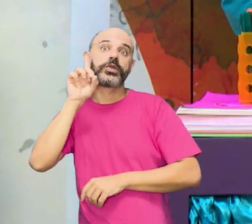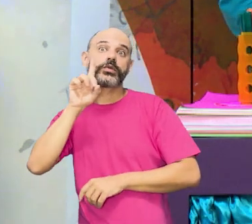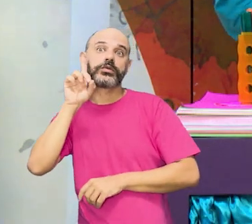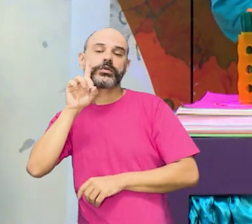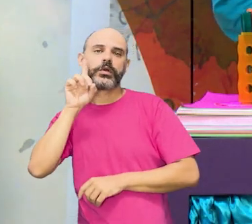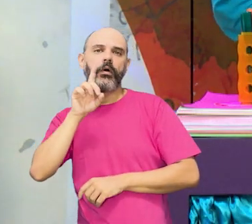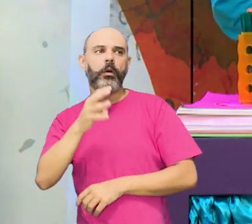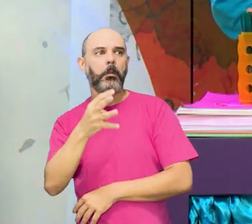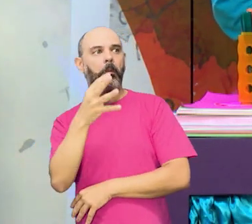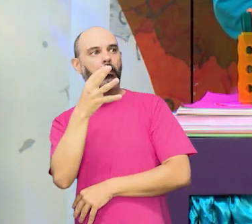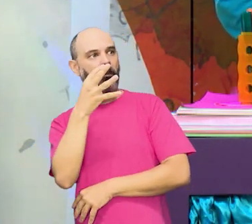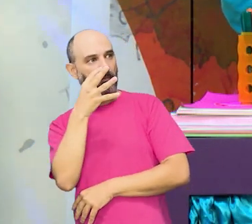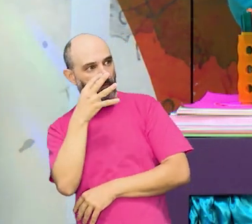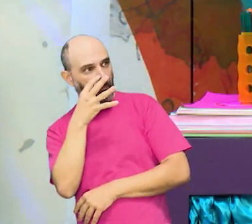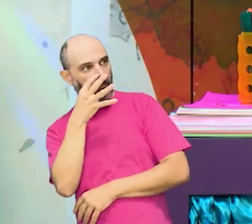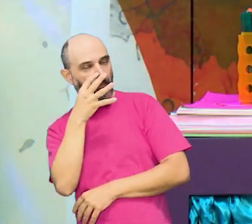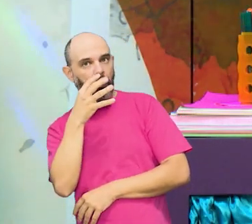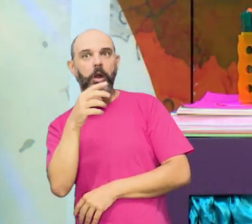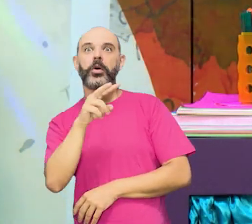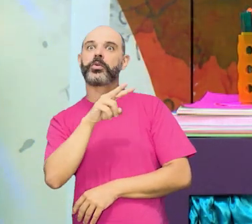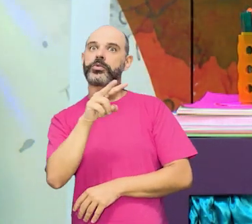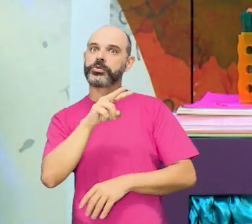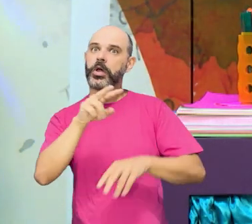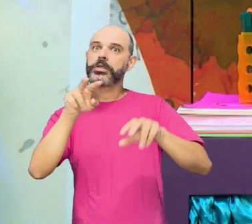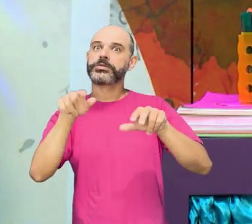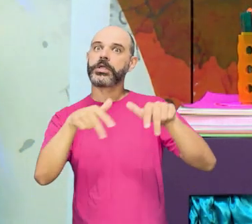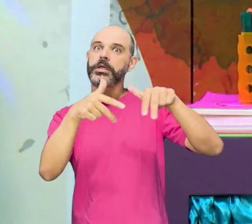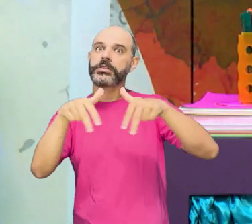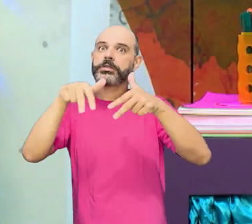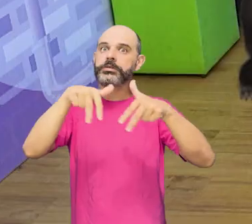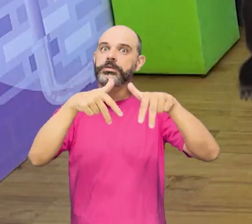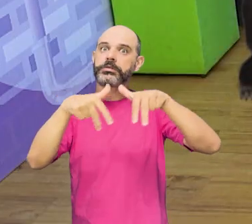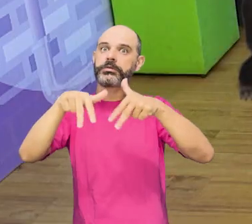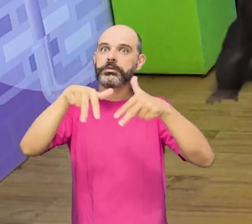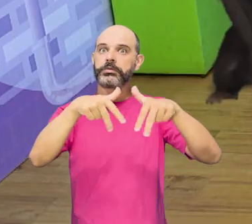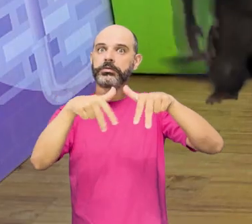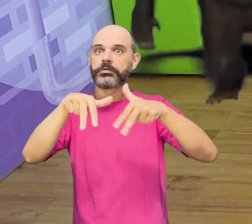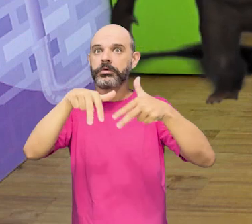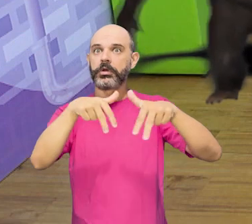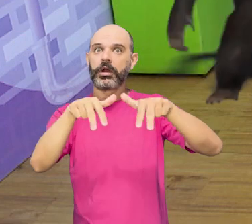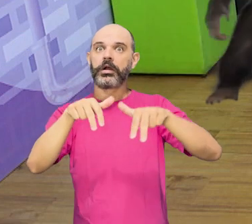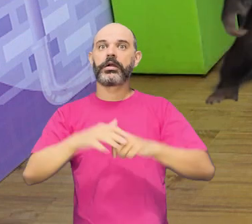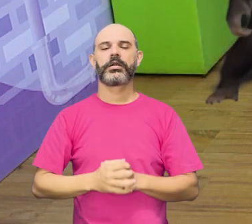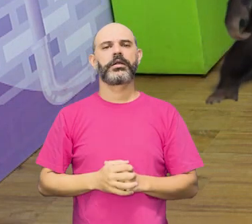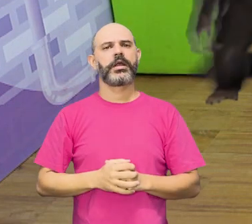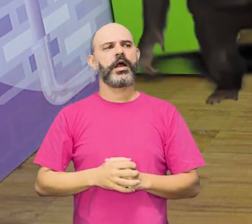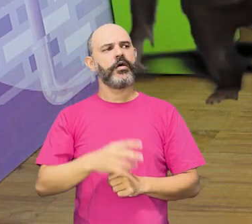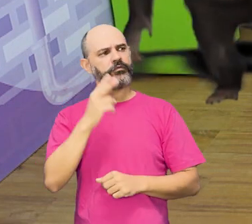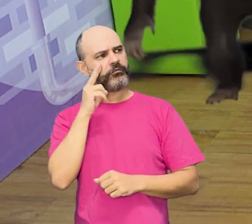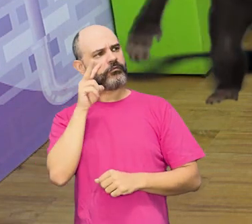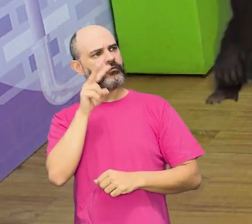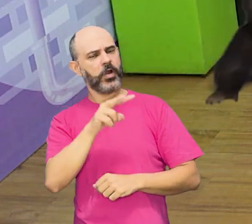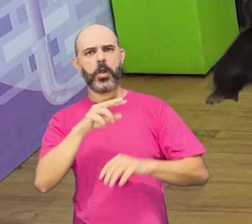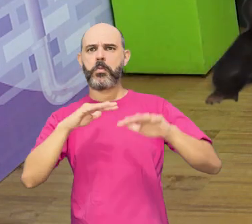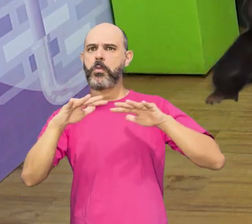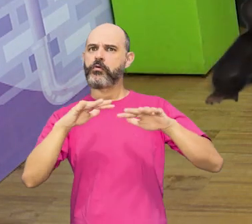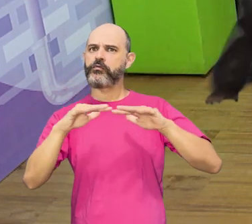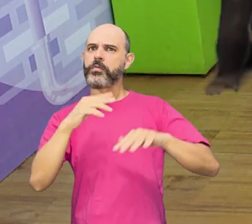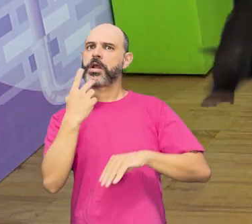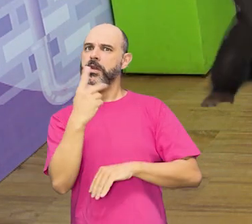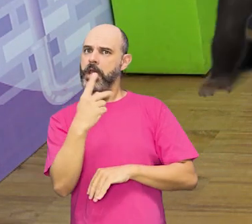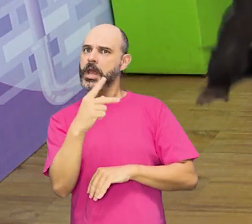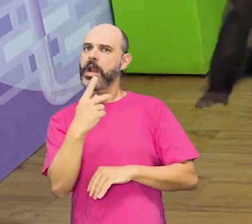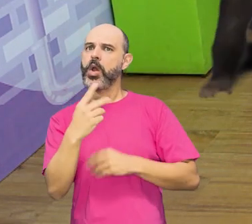Unidos e ficaram impressionados com o movimento sincronizado. Eles acreditam que o movimento dos